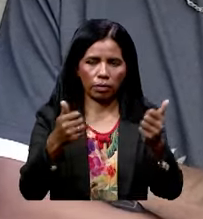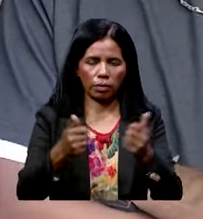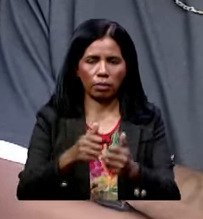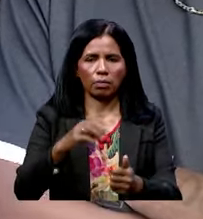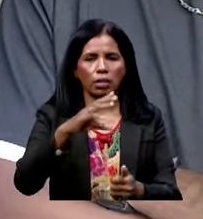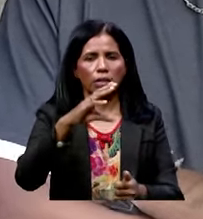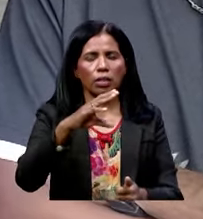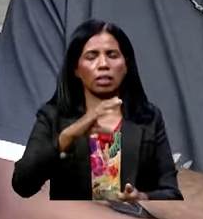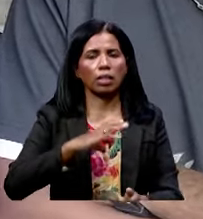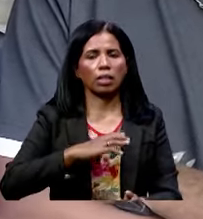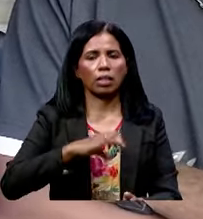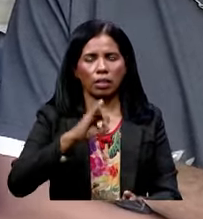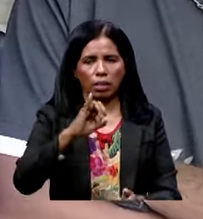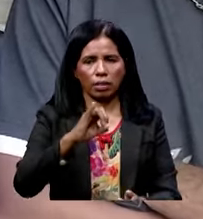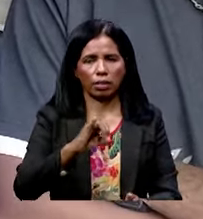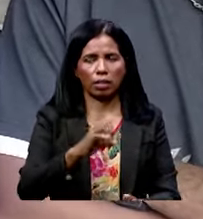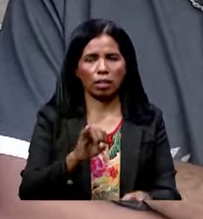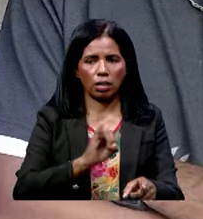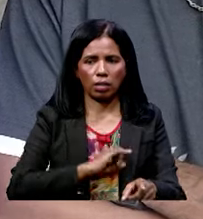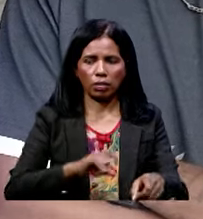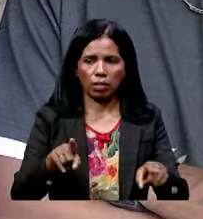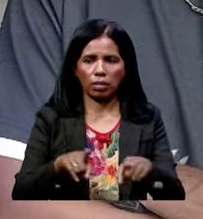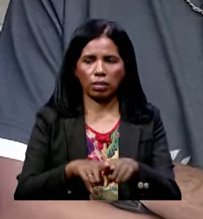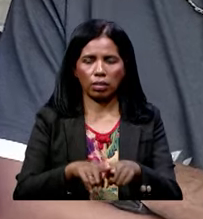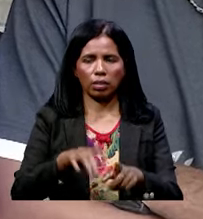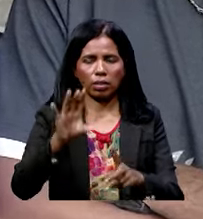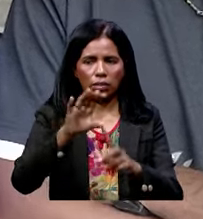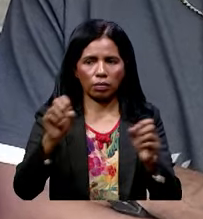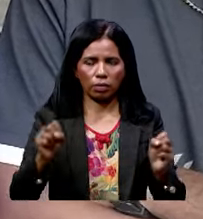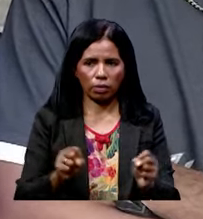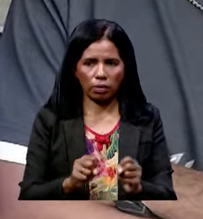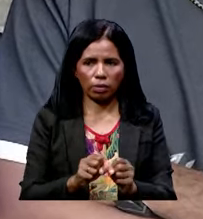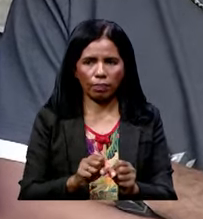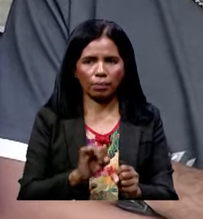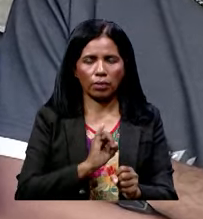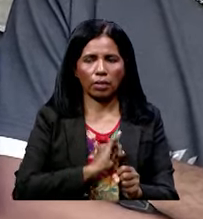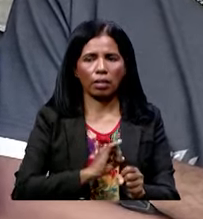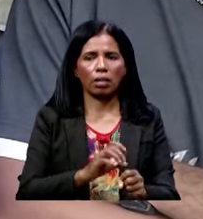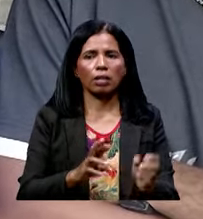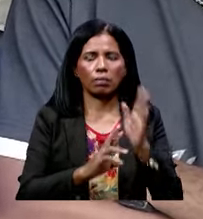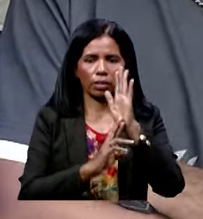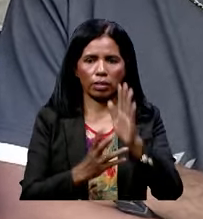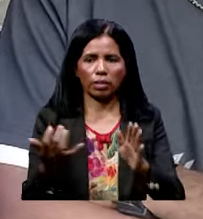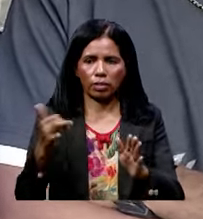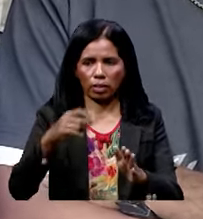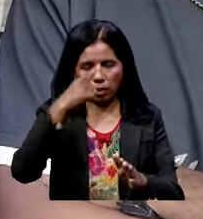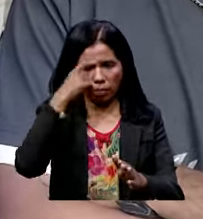antigo idu ne maka hau nudara sefi du suku representante sira tamba ne maka